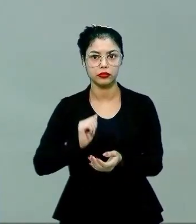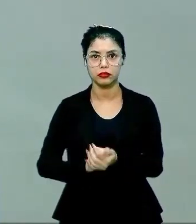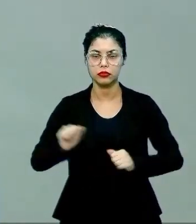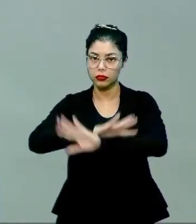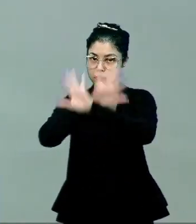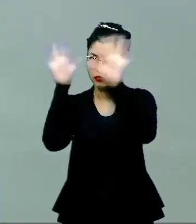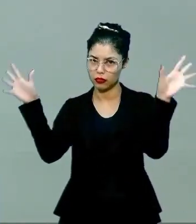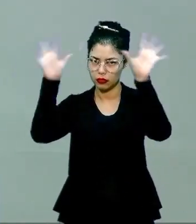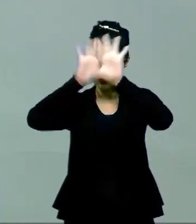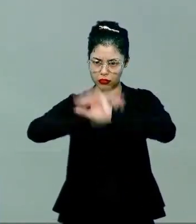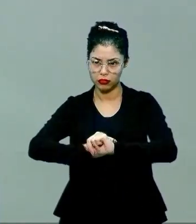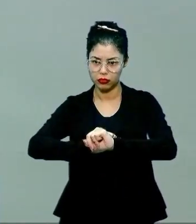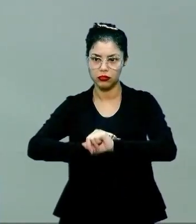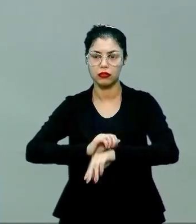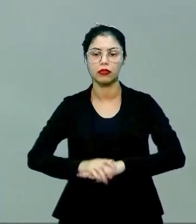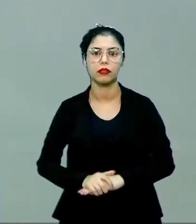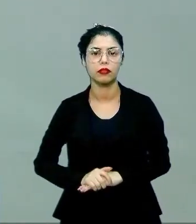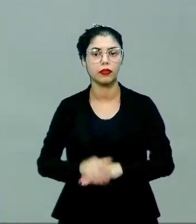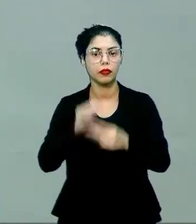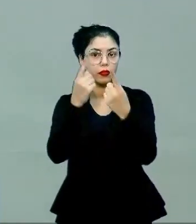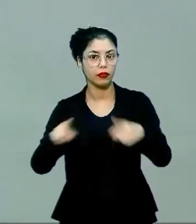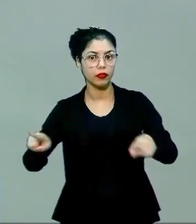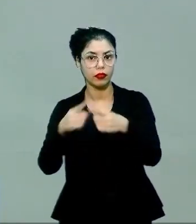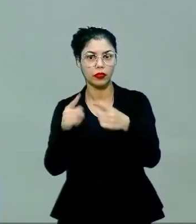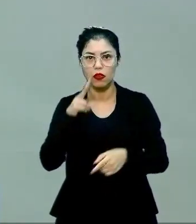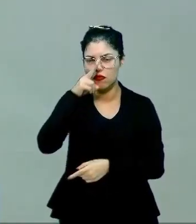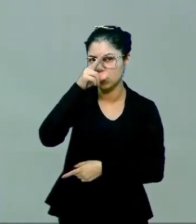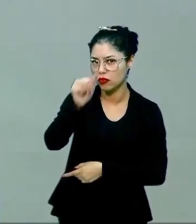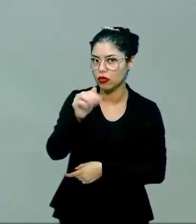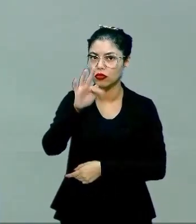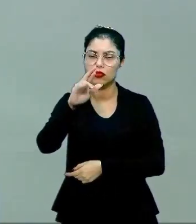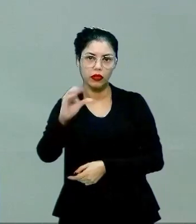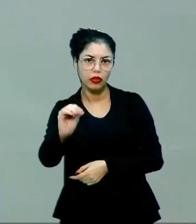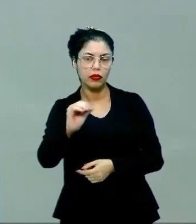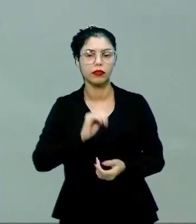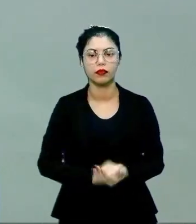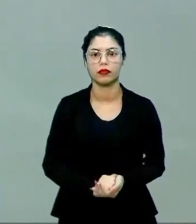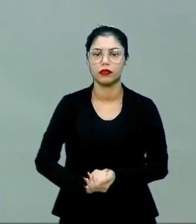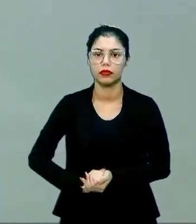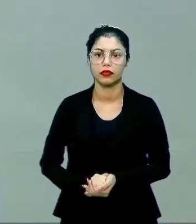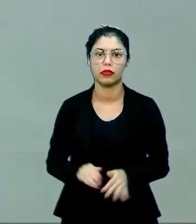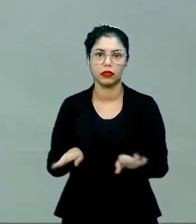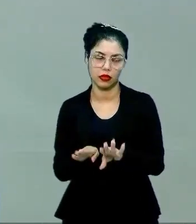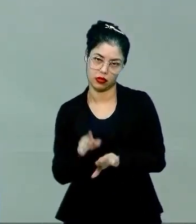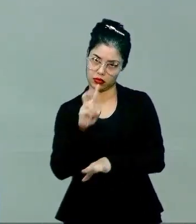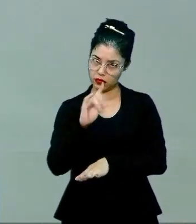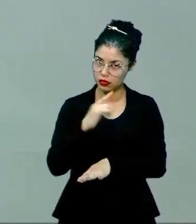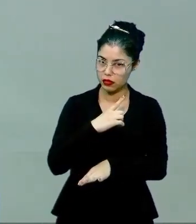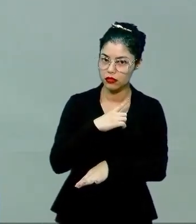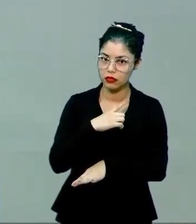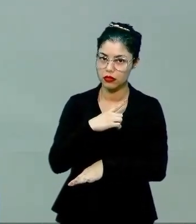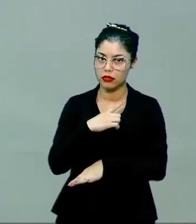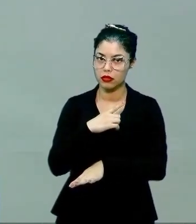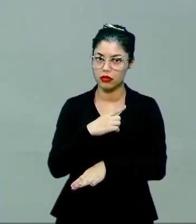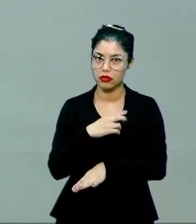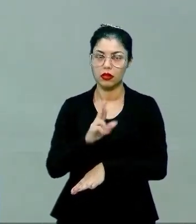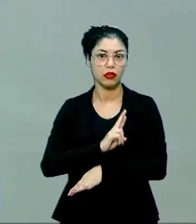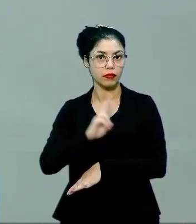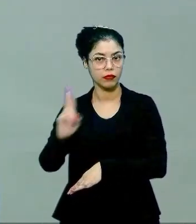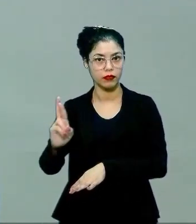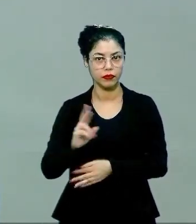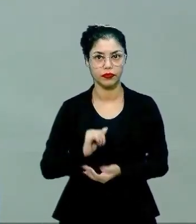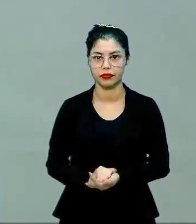e escuro, são os contrastes na música do forte, do fraco. E o barroco ele vai ter uma tendência